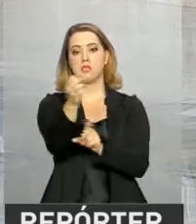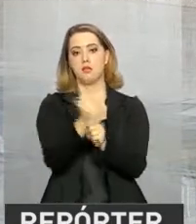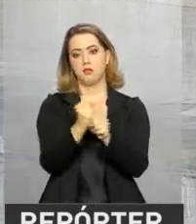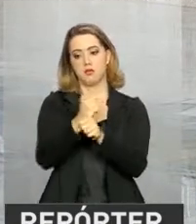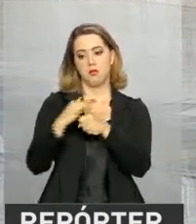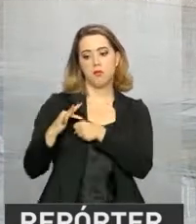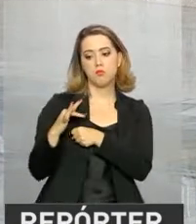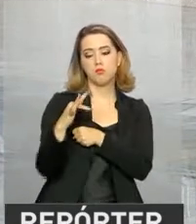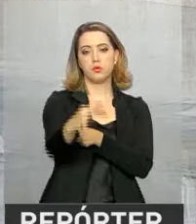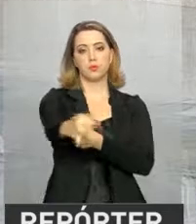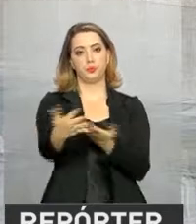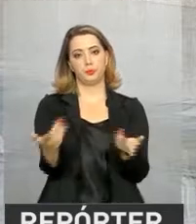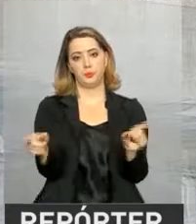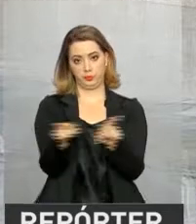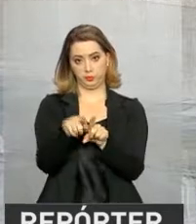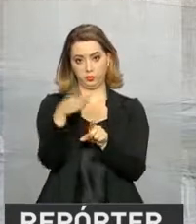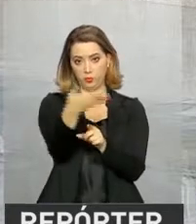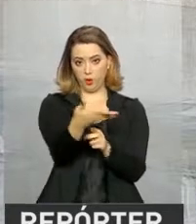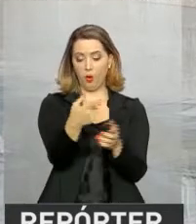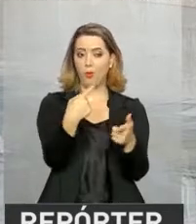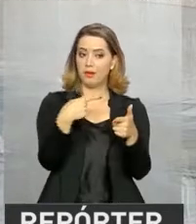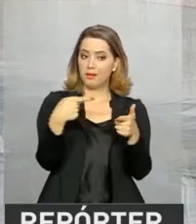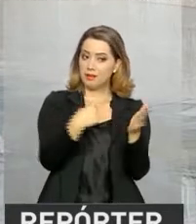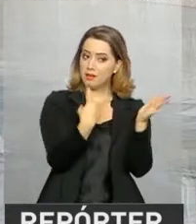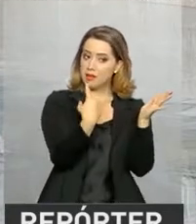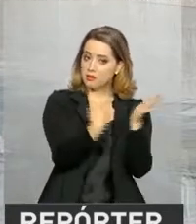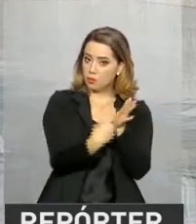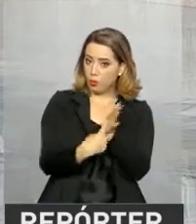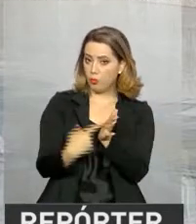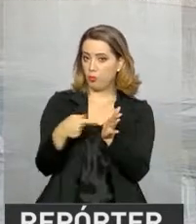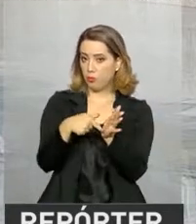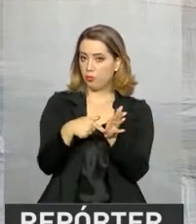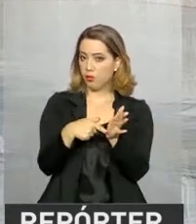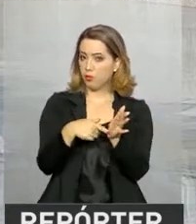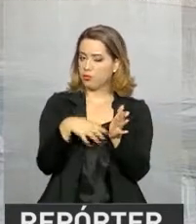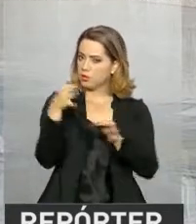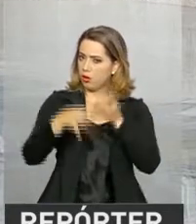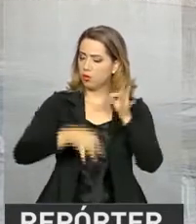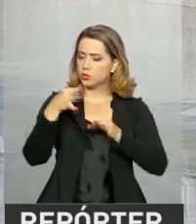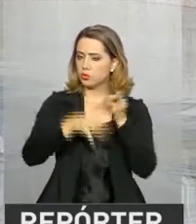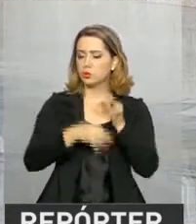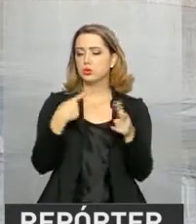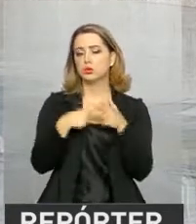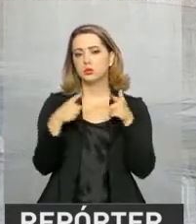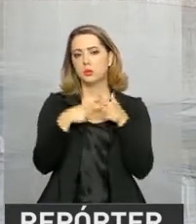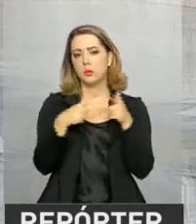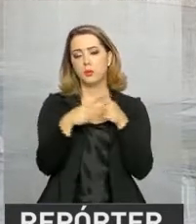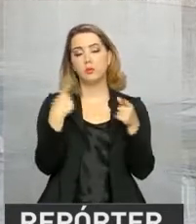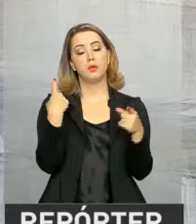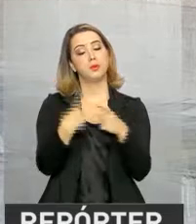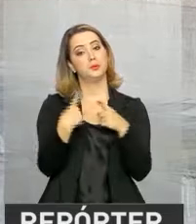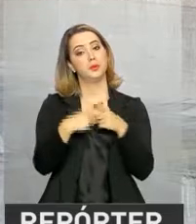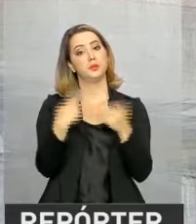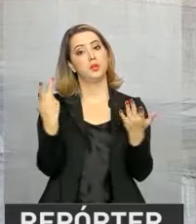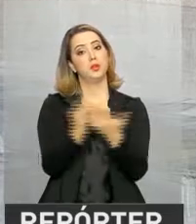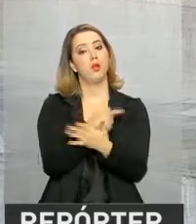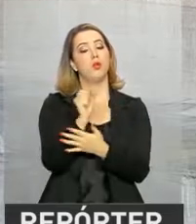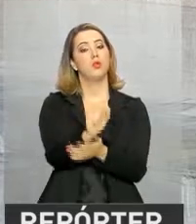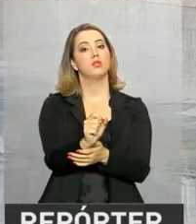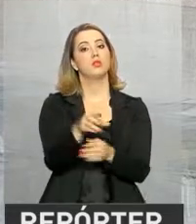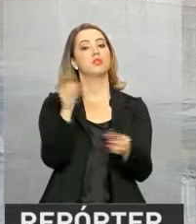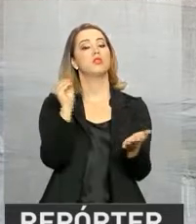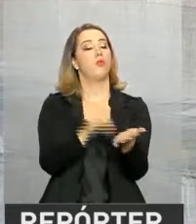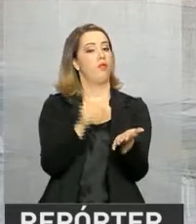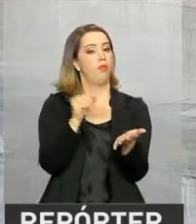sendo questionado na justiça pelo ministério público federal por entre outros motivos ter sido firmados em que as